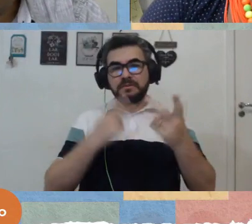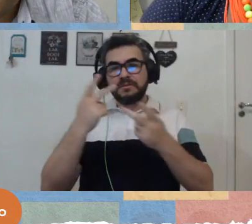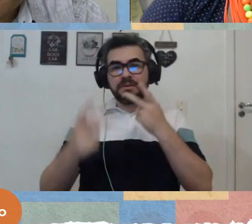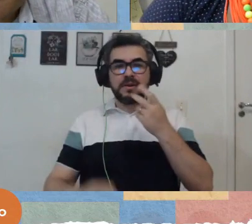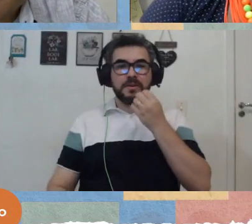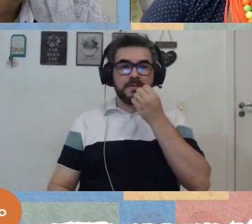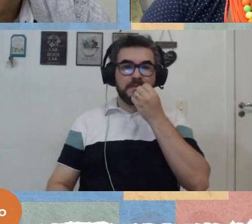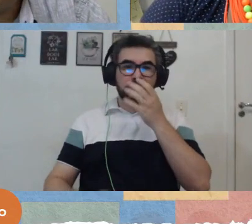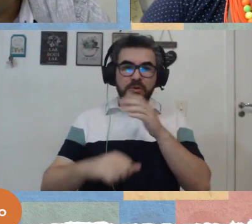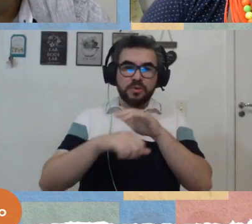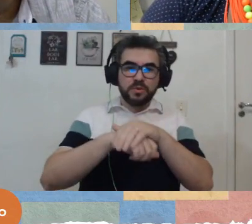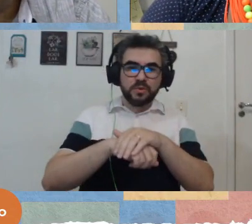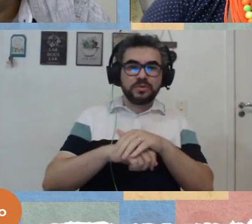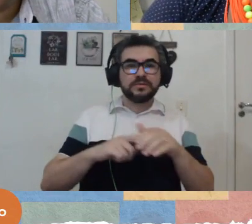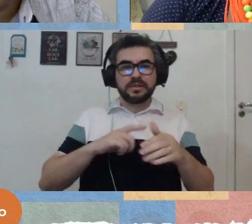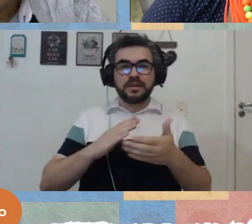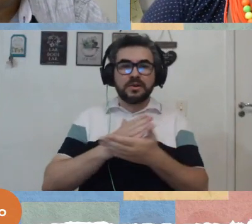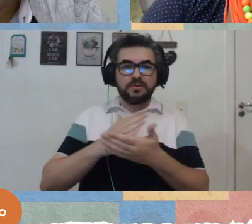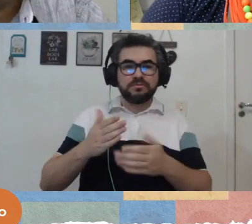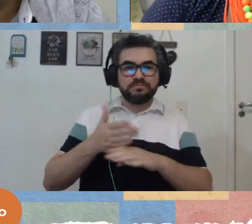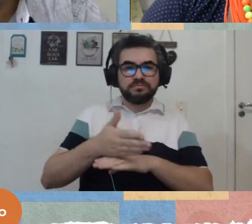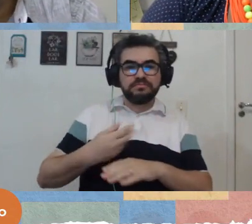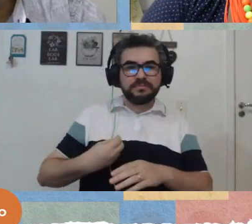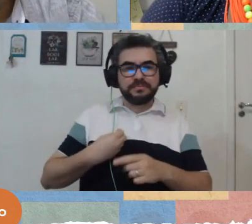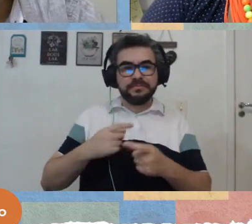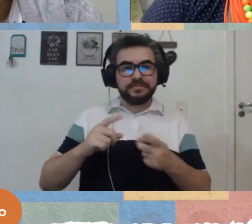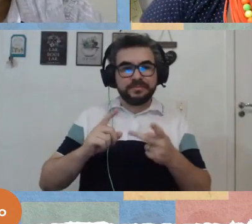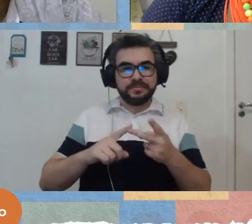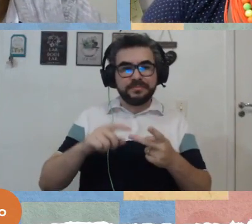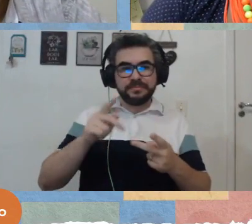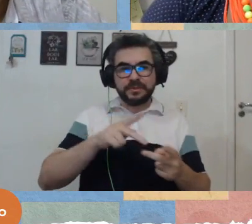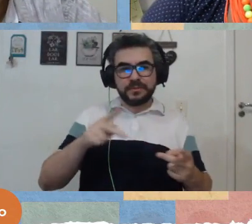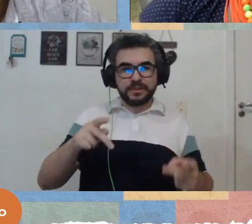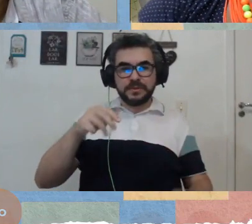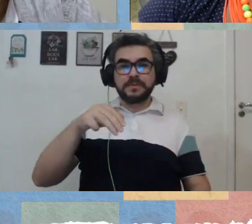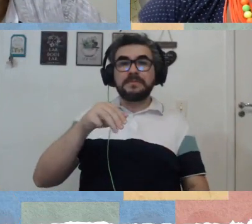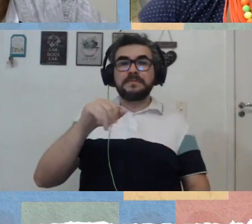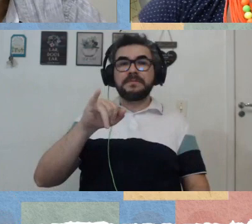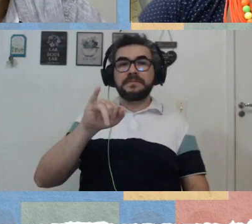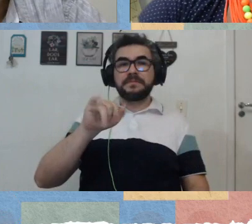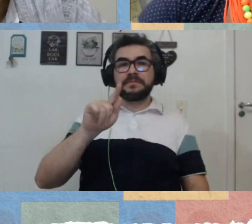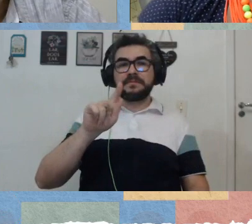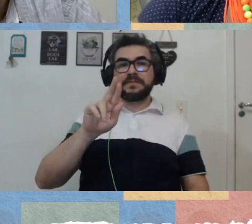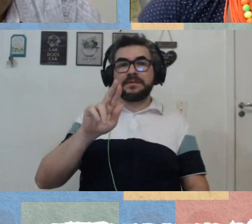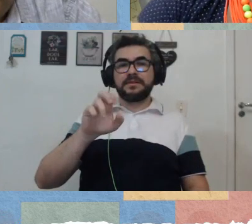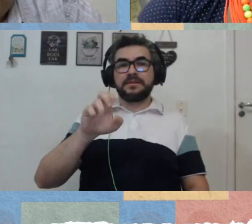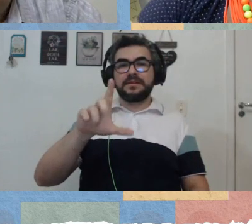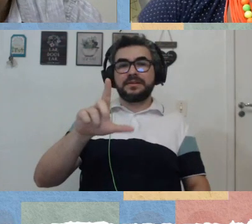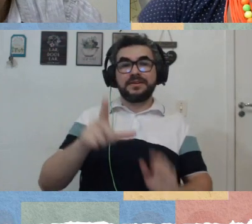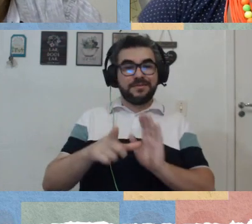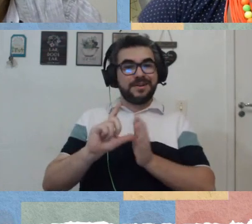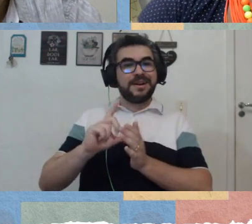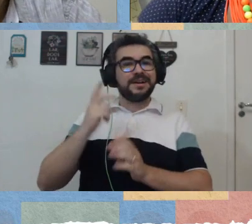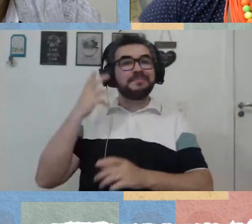Miguel está aqui conosco, palestrou, né, antes aqui da Magda. Sim. Clediane, que